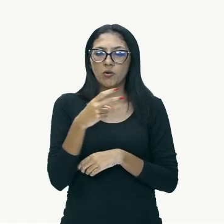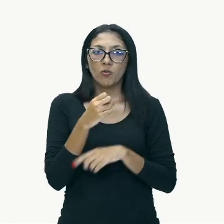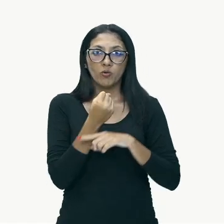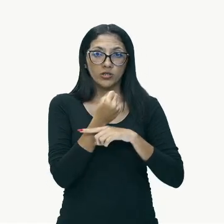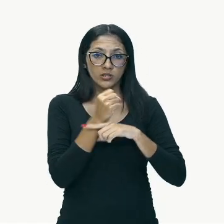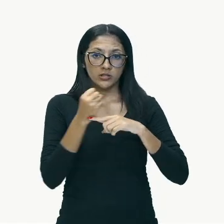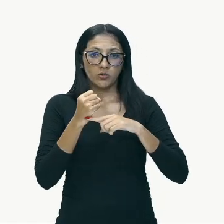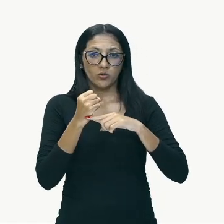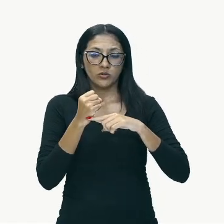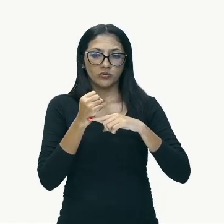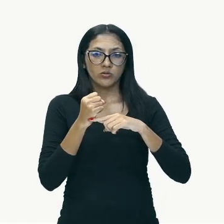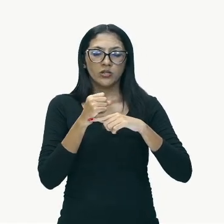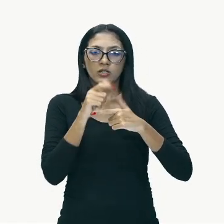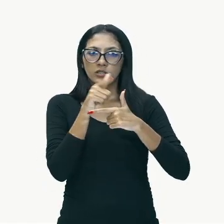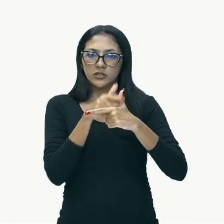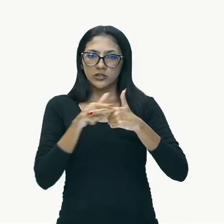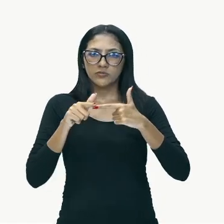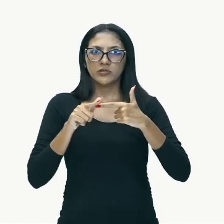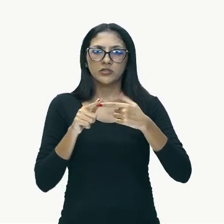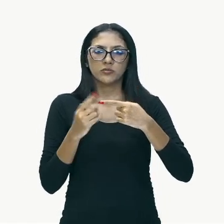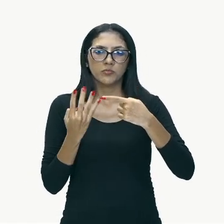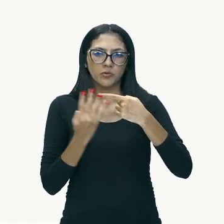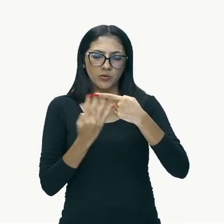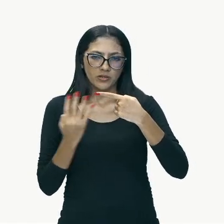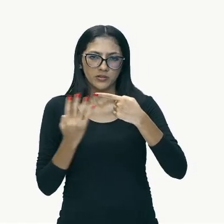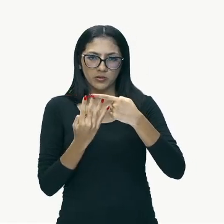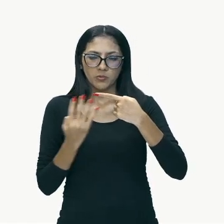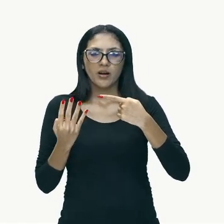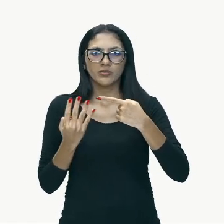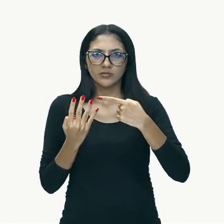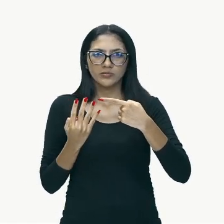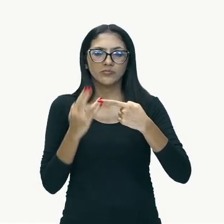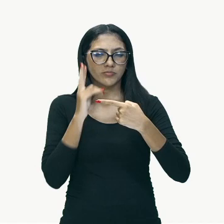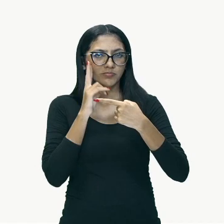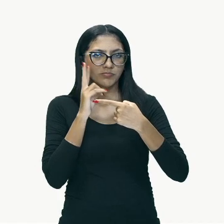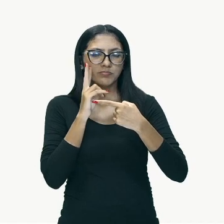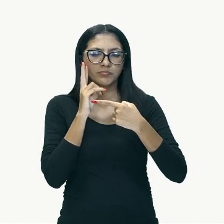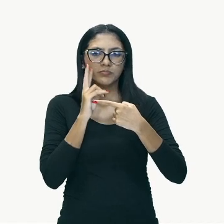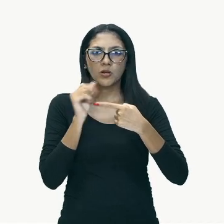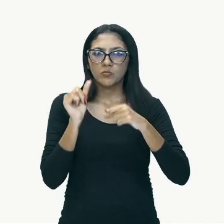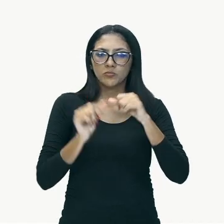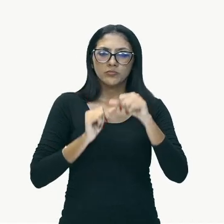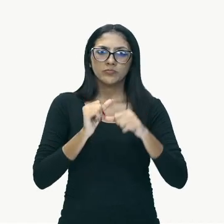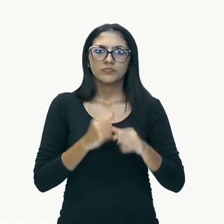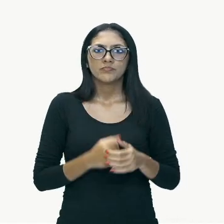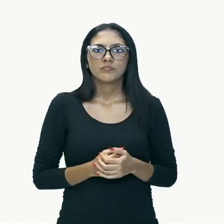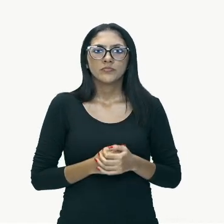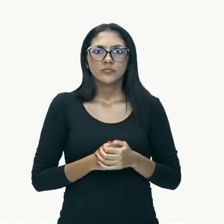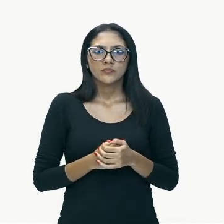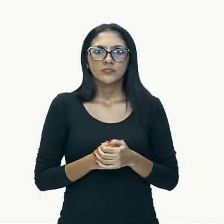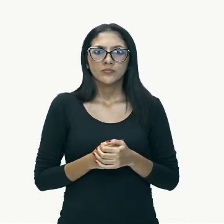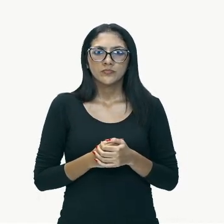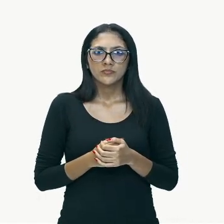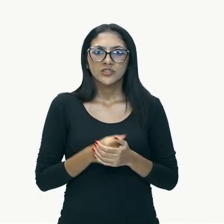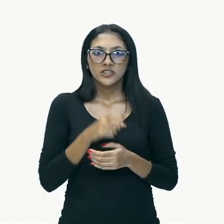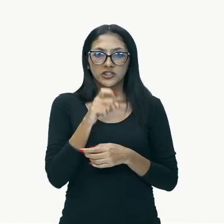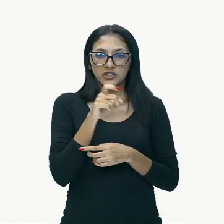por 44, porque o que está multiplicando passa dividindo. X é igual a